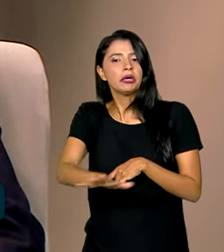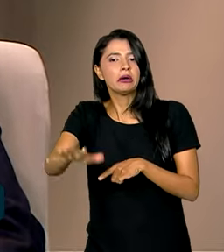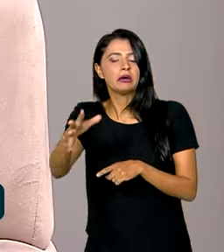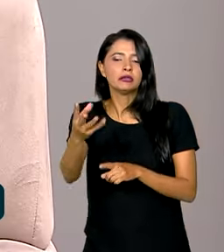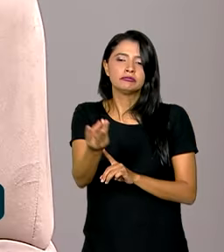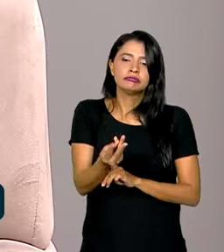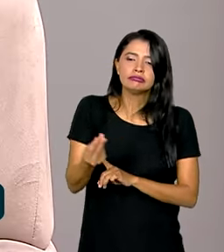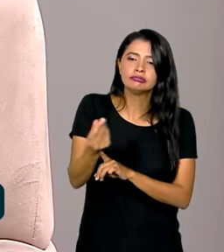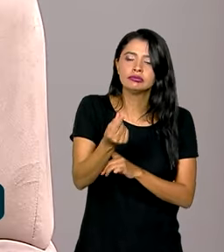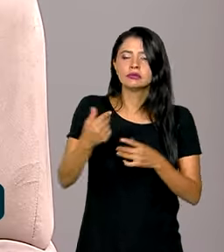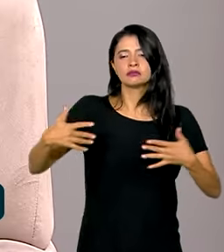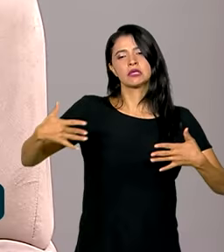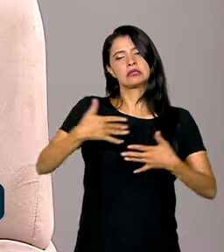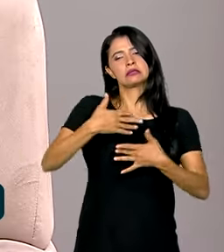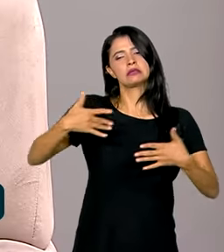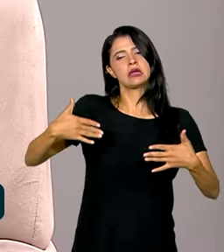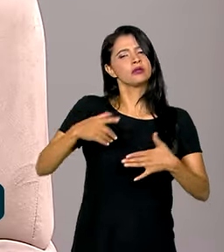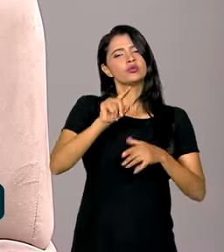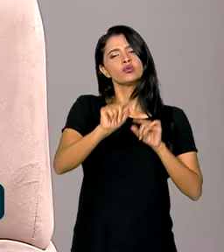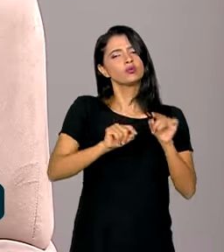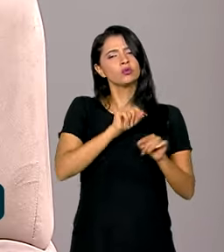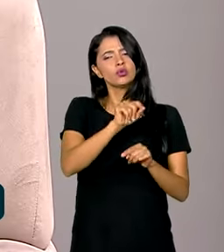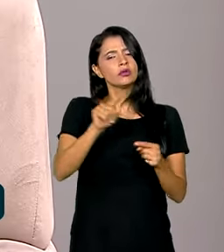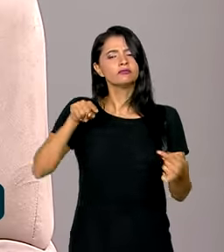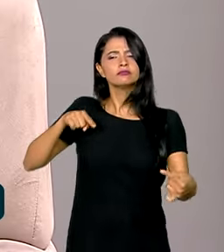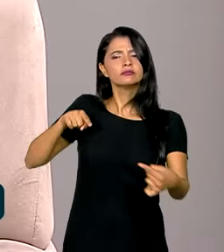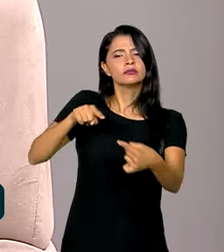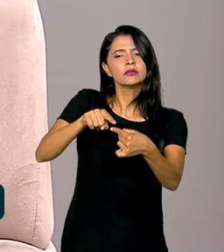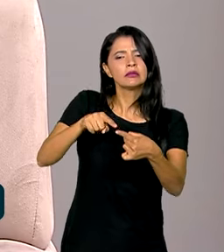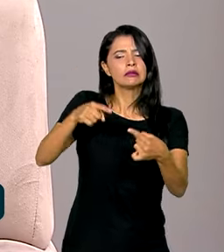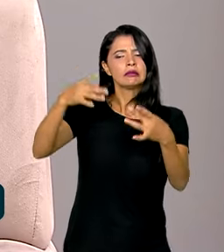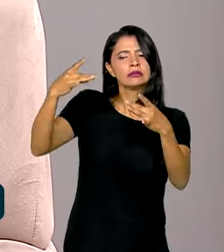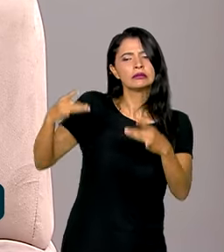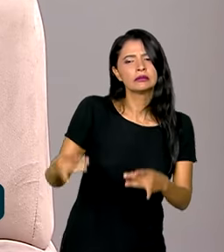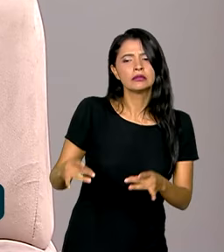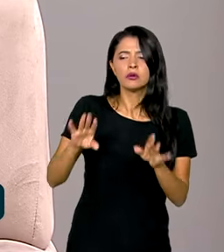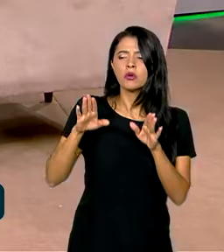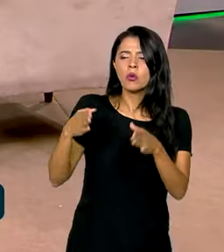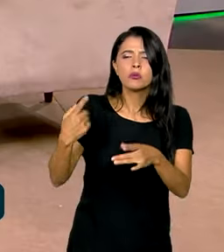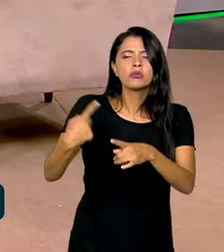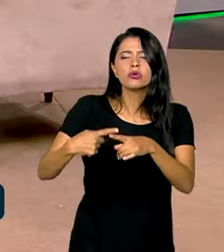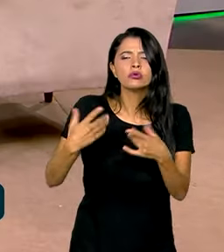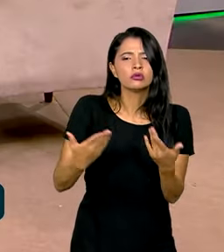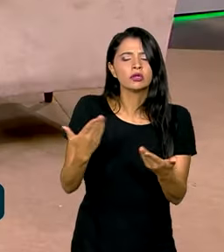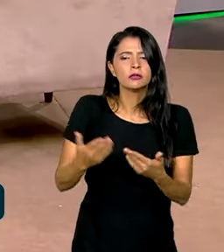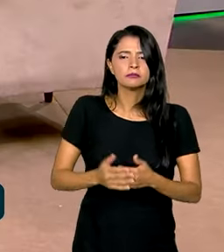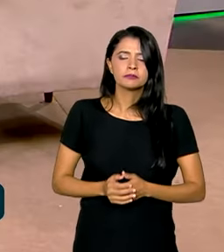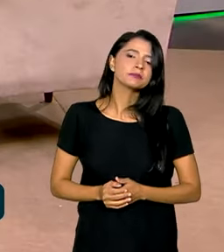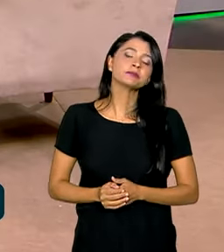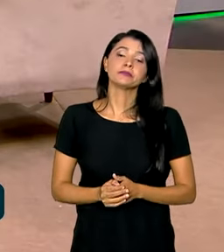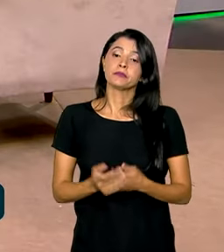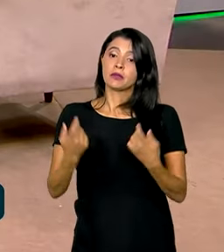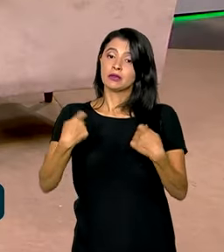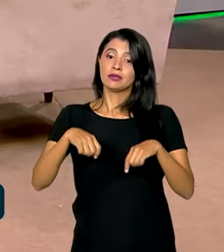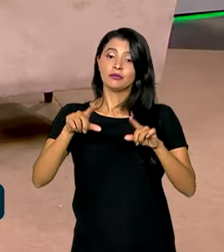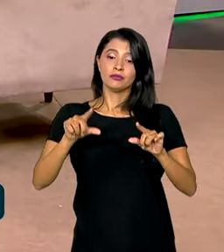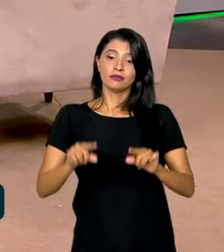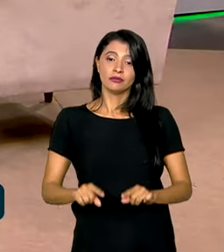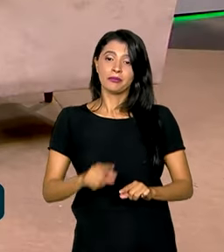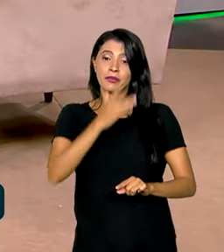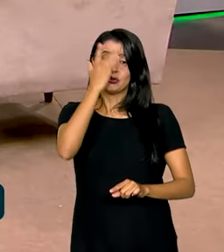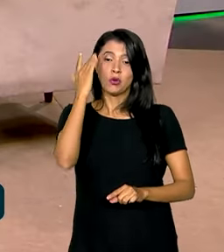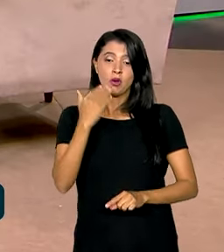vulneráveis das grandes cidades. O que levou a essa definição de foco, ministro? Nós precisamos reduzir a perda de